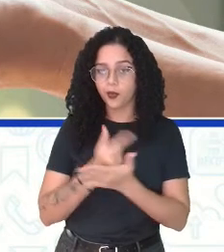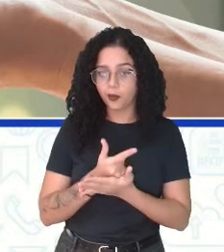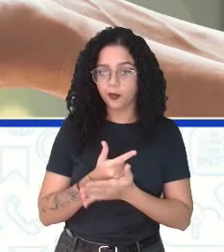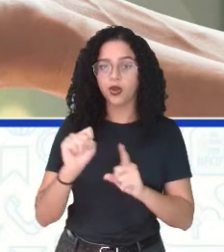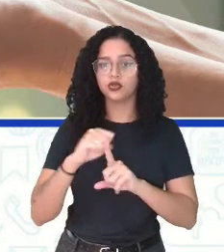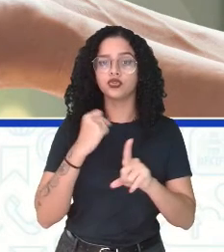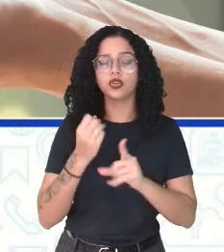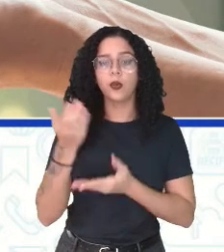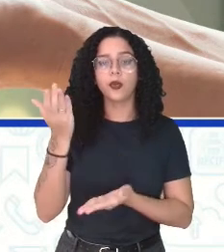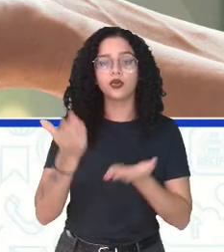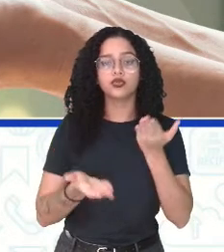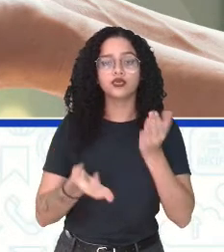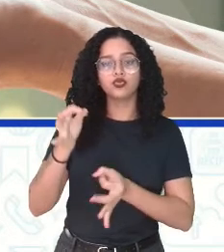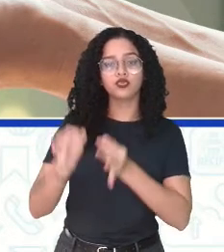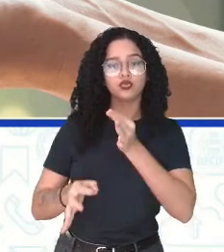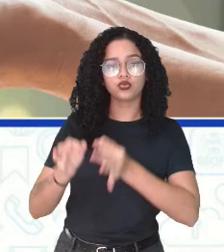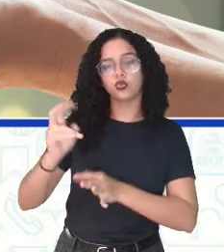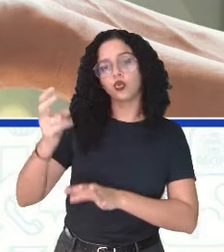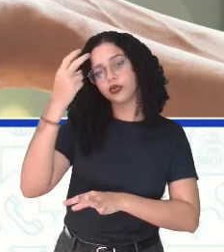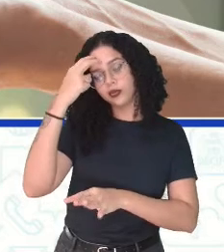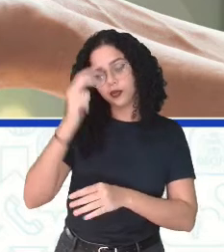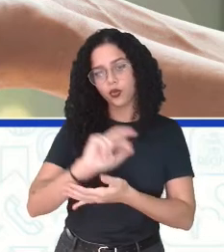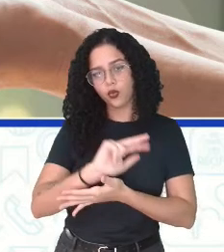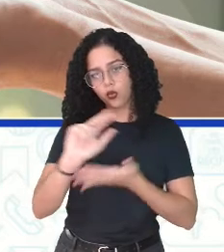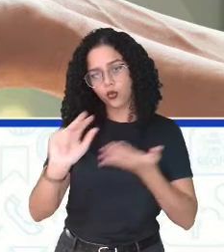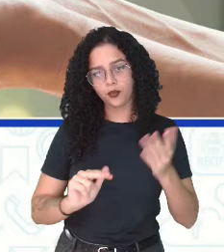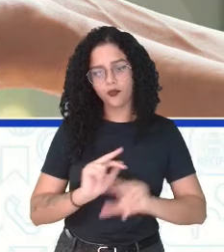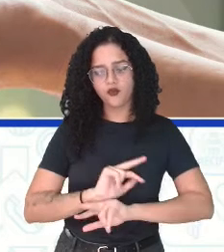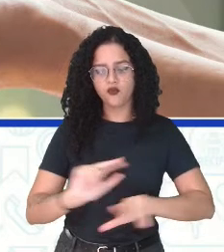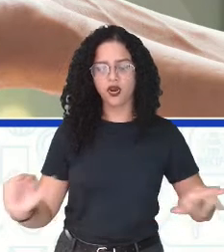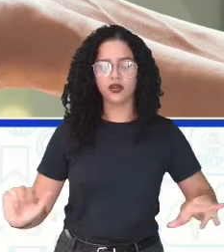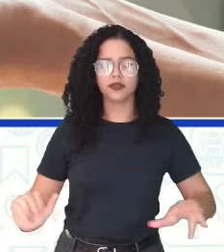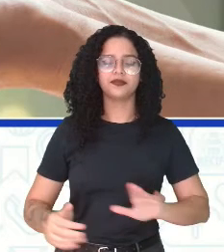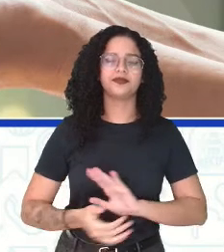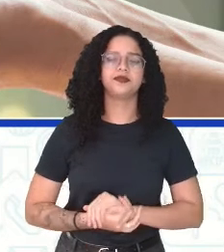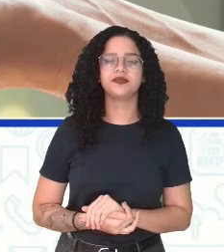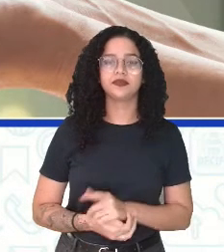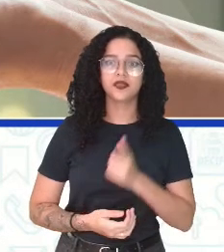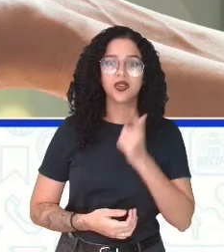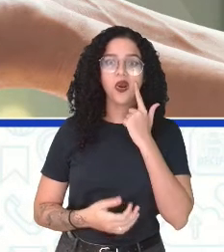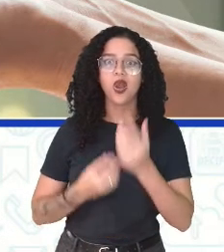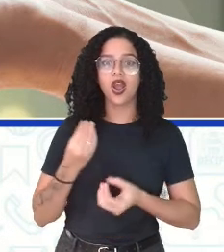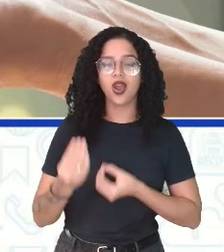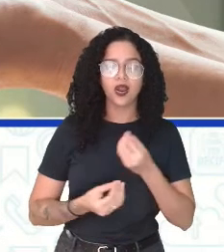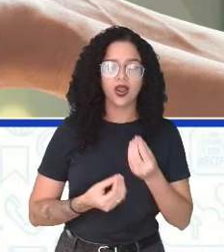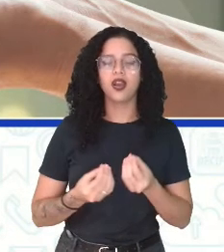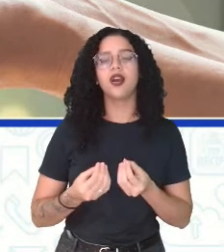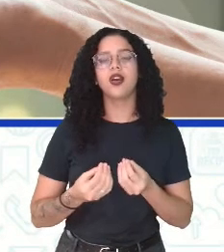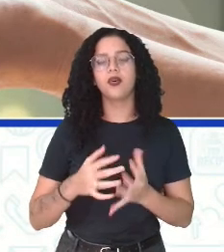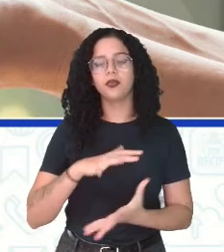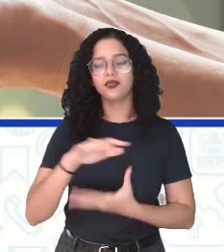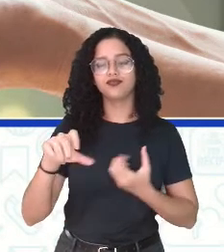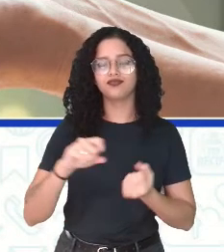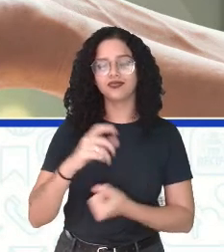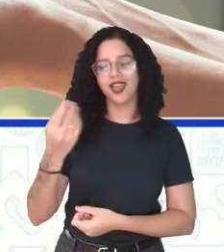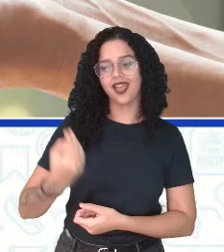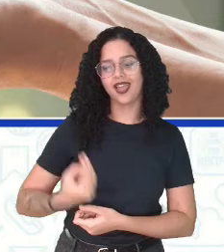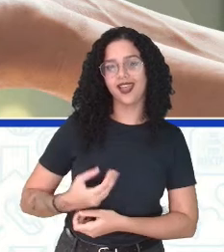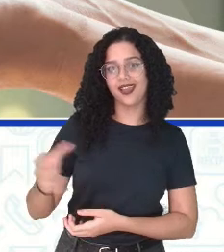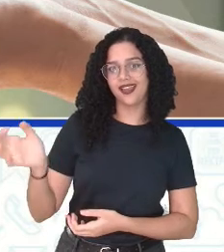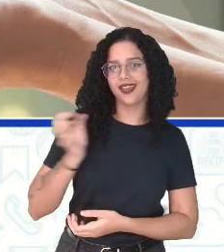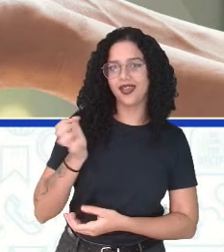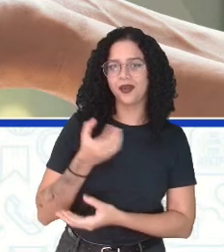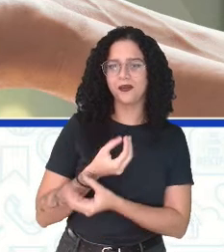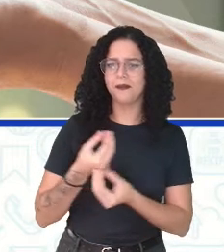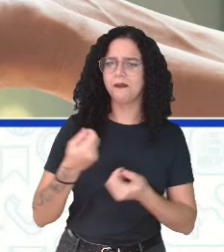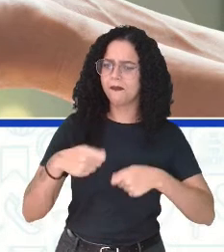Socialmente justo e culturalmente diverso. Olha como a sustentabilidade é rica, né? Ela precisa de